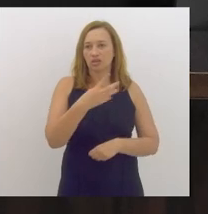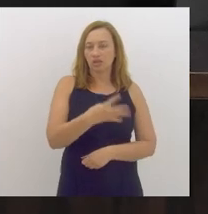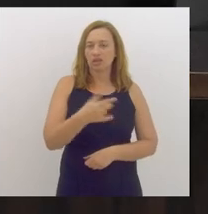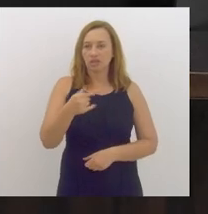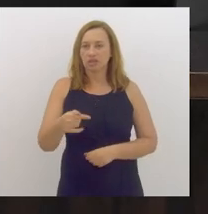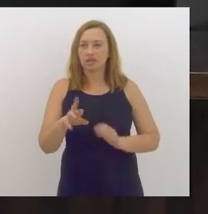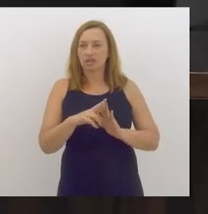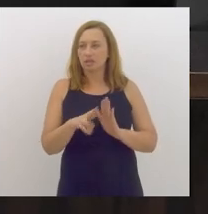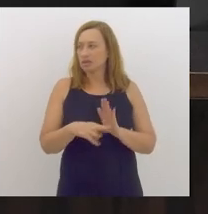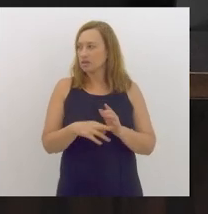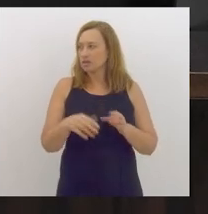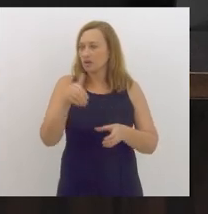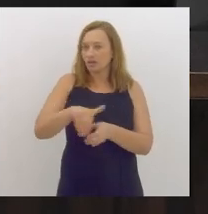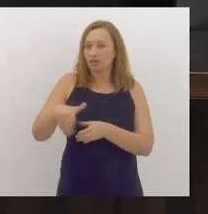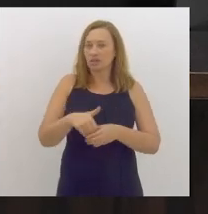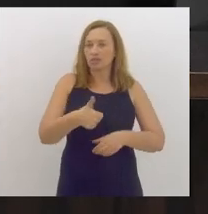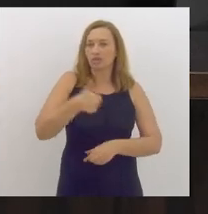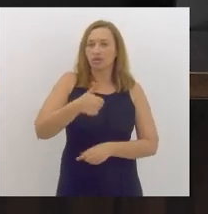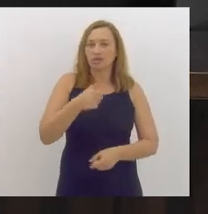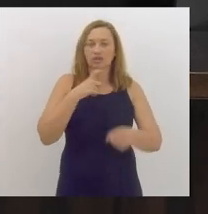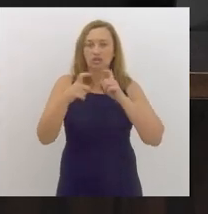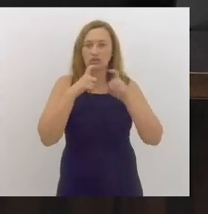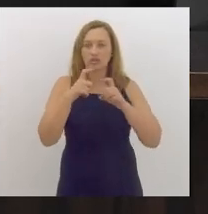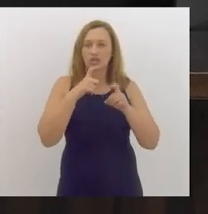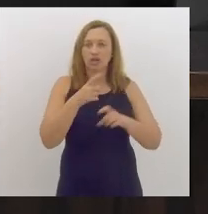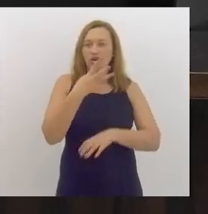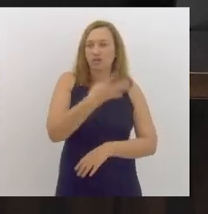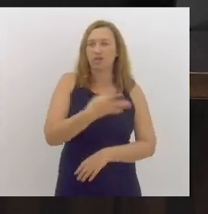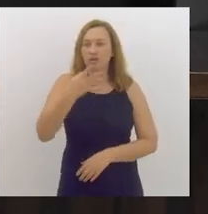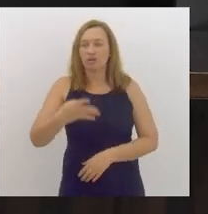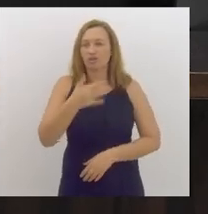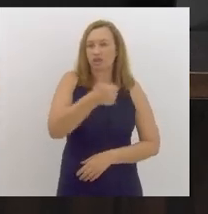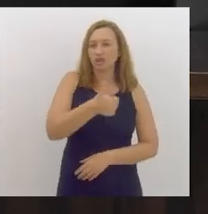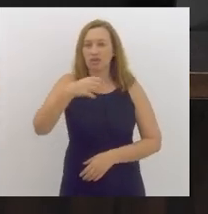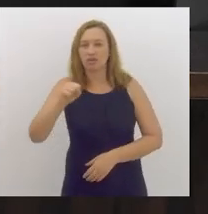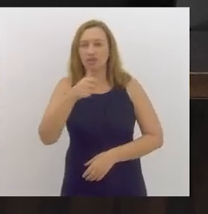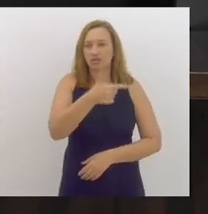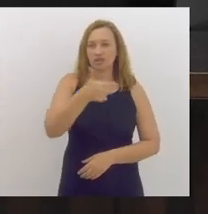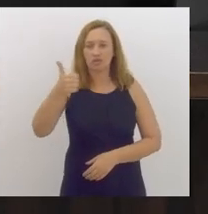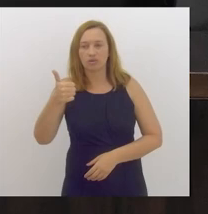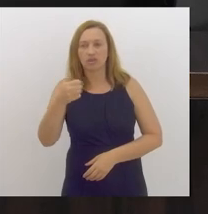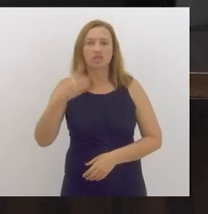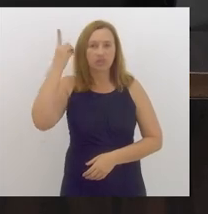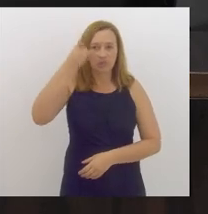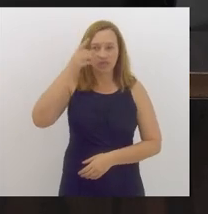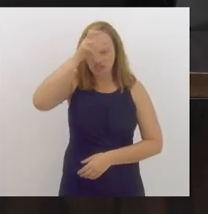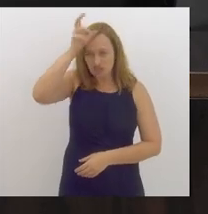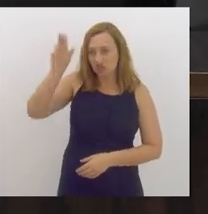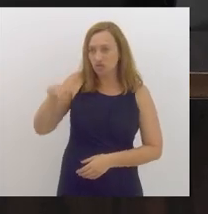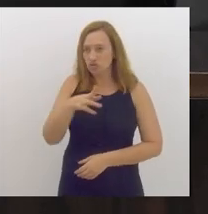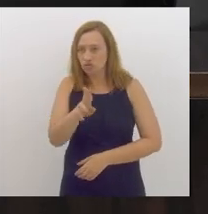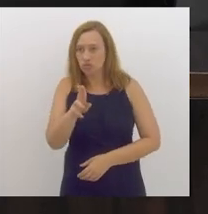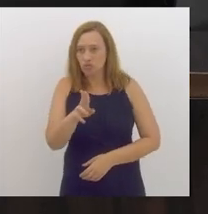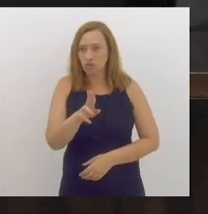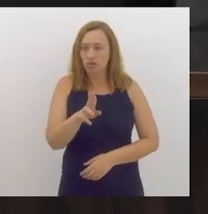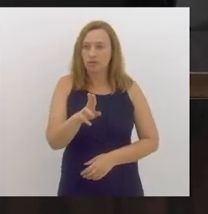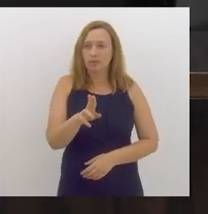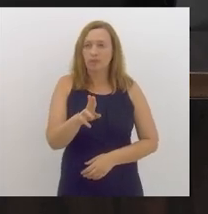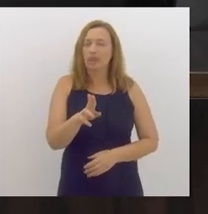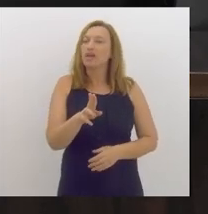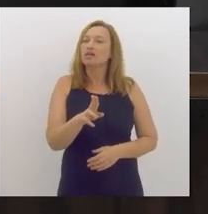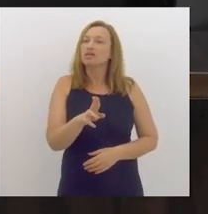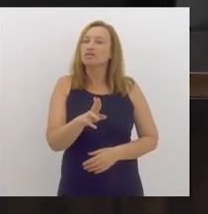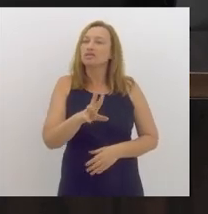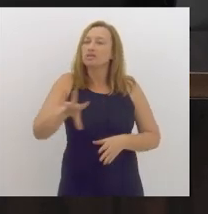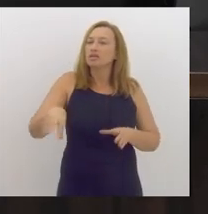ordinária, em votação, em primeira discussão, projeto de lei 4448 de 21, de autoria da deputada Tia Ju, que estabelece parâmetros